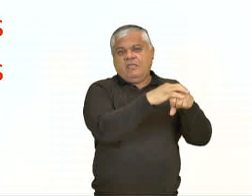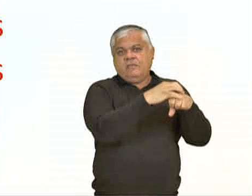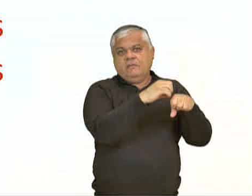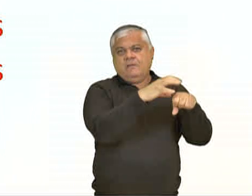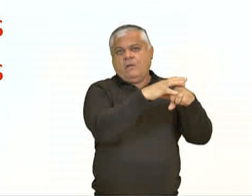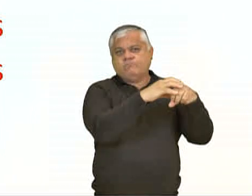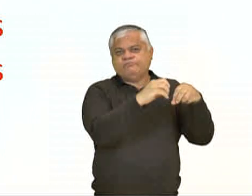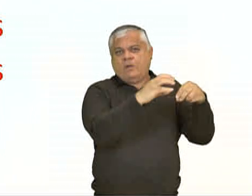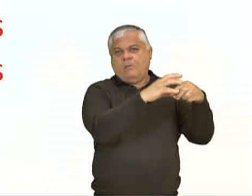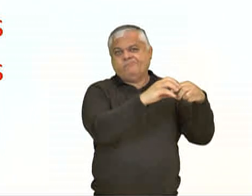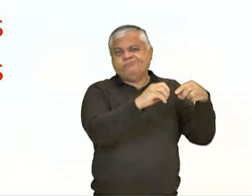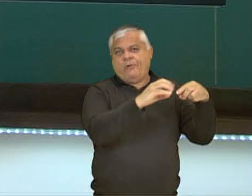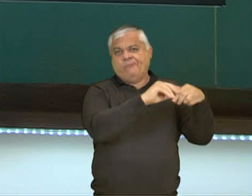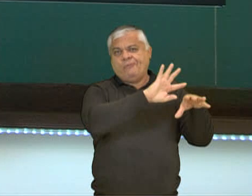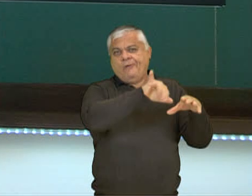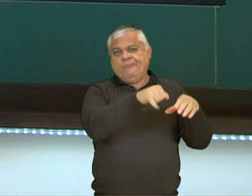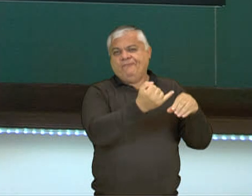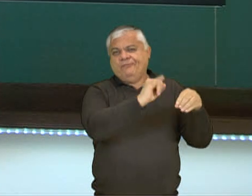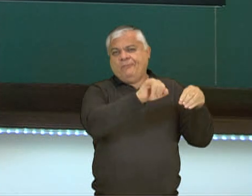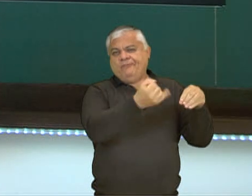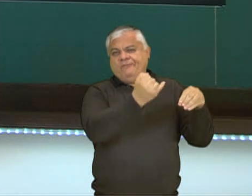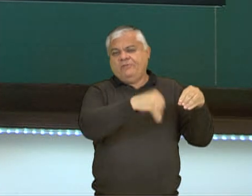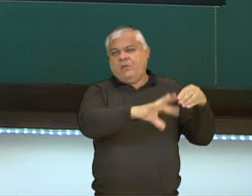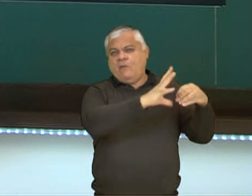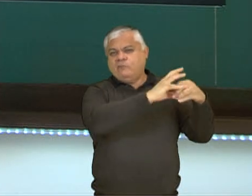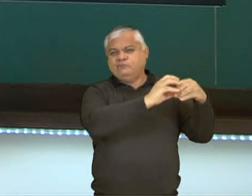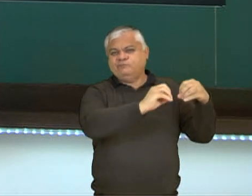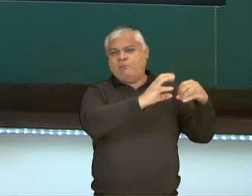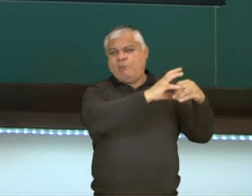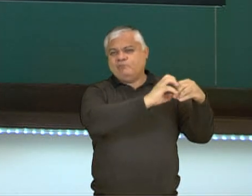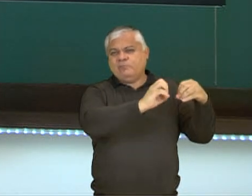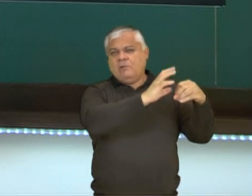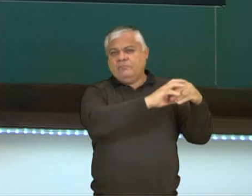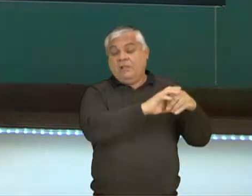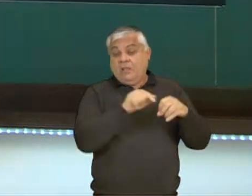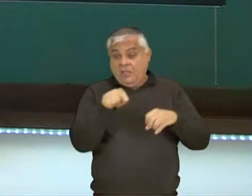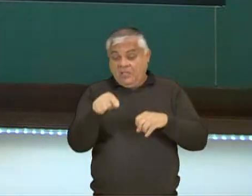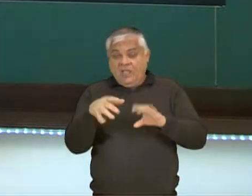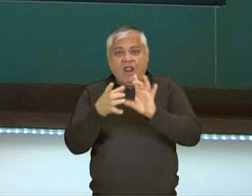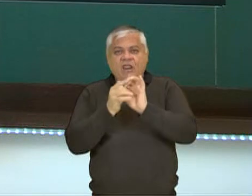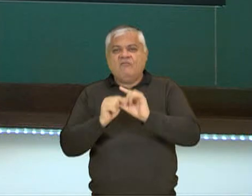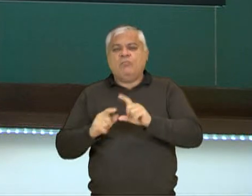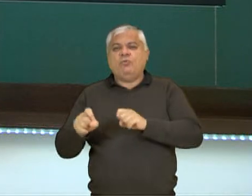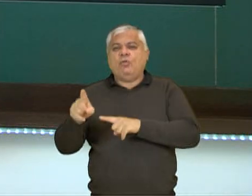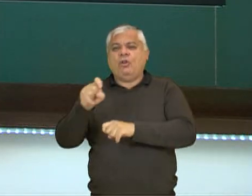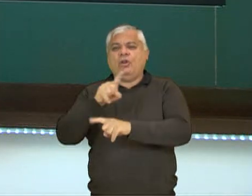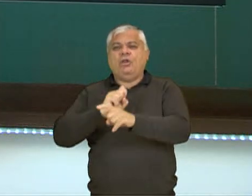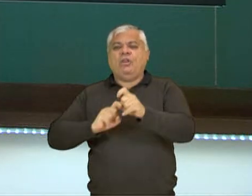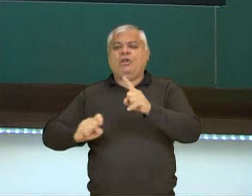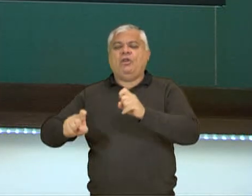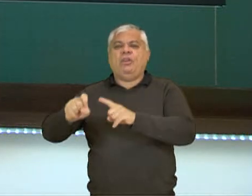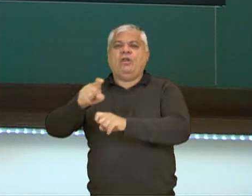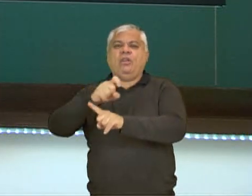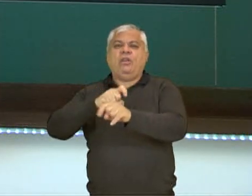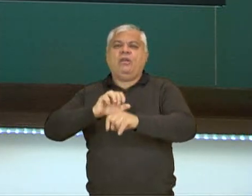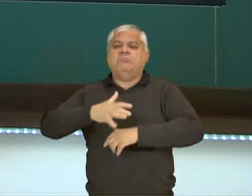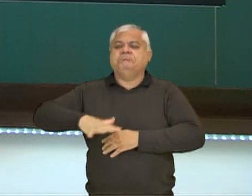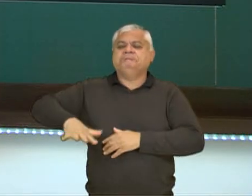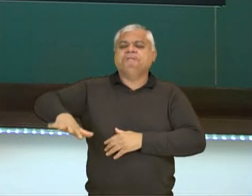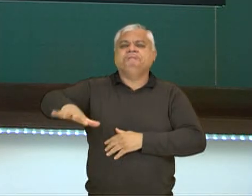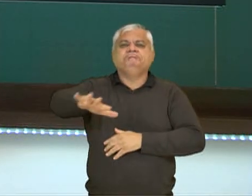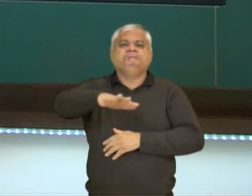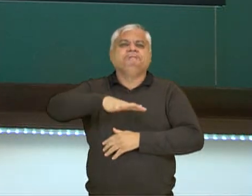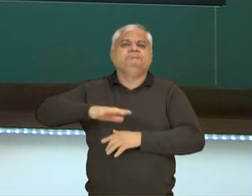sobrevivência deles. Está ali no hospedeiro, vai retirar dali os nutrientes. E aqueles de vida livre retiram os recursos que eles precisam